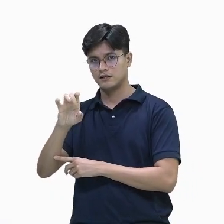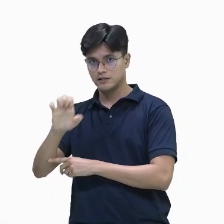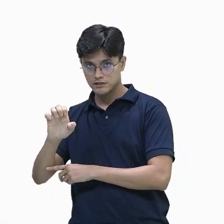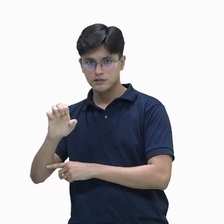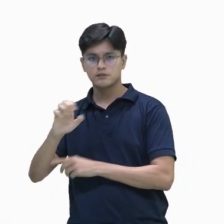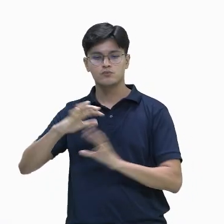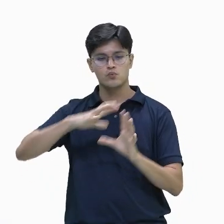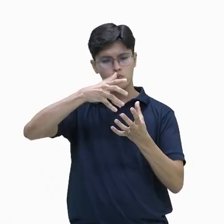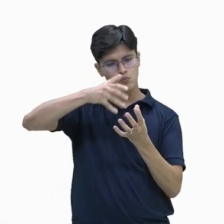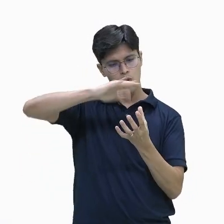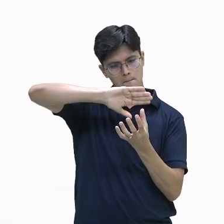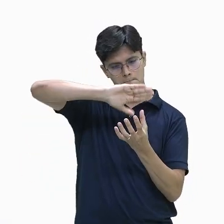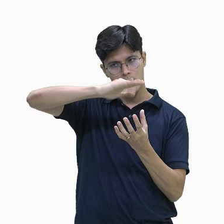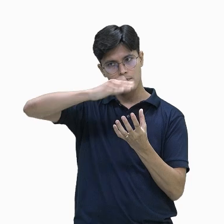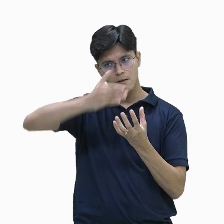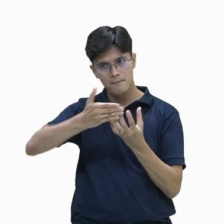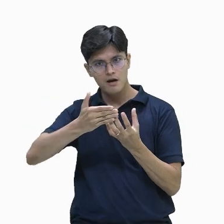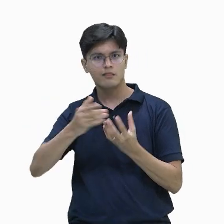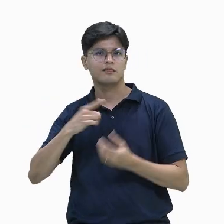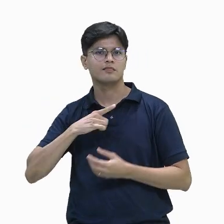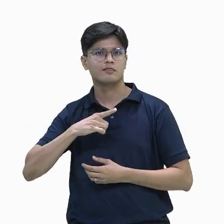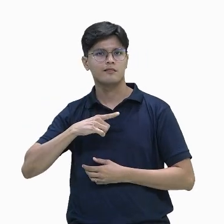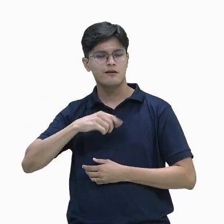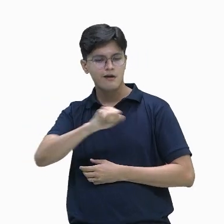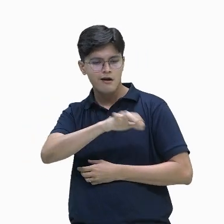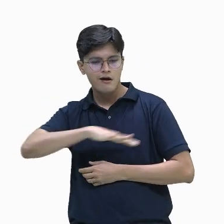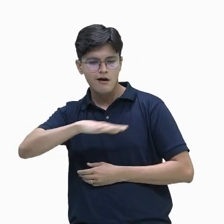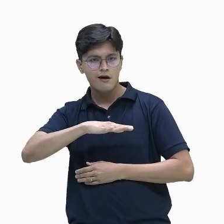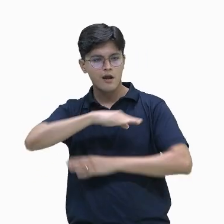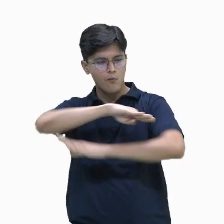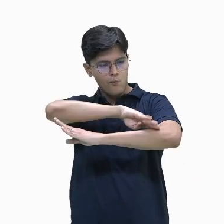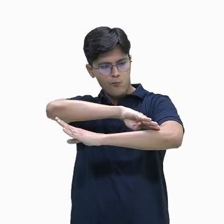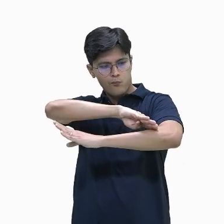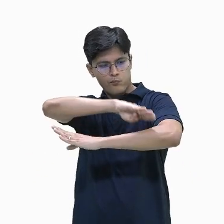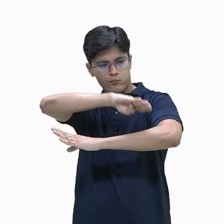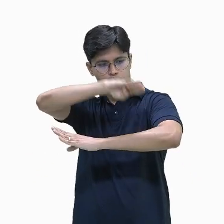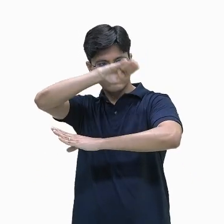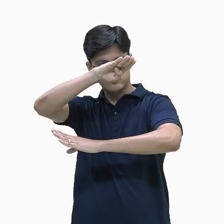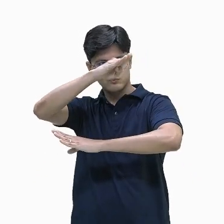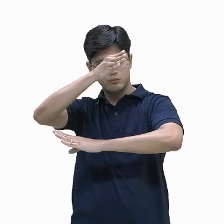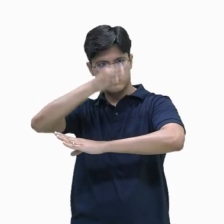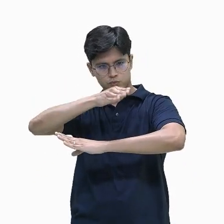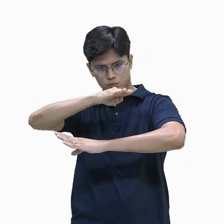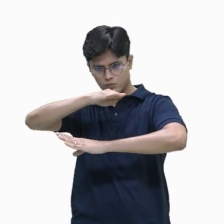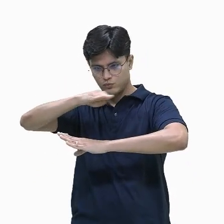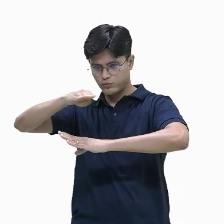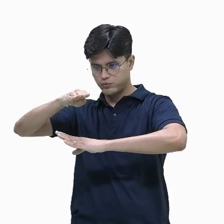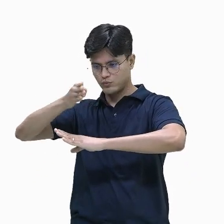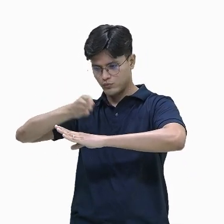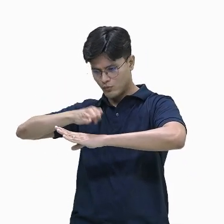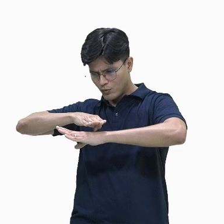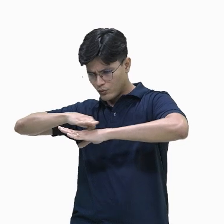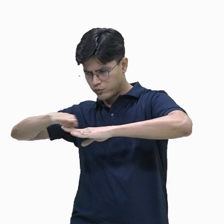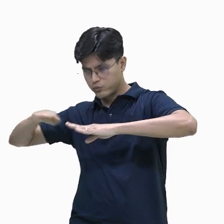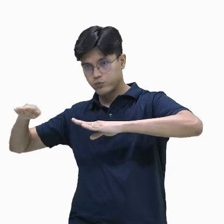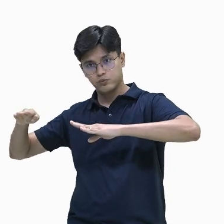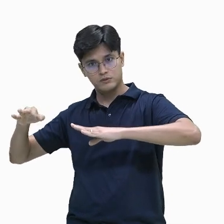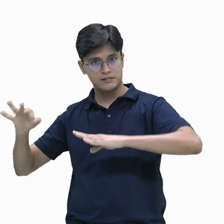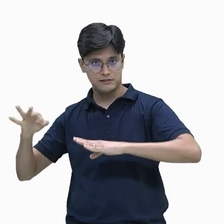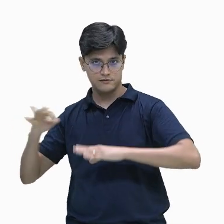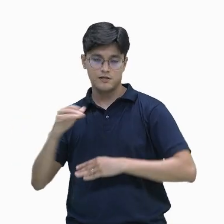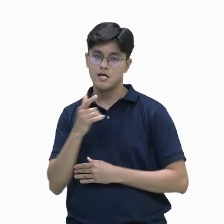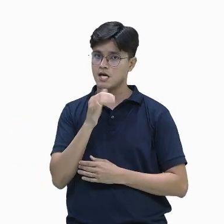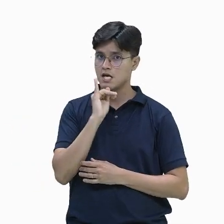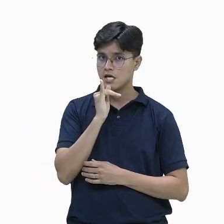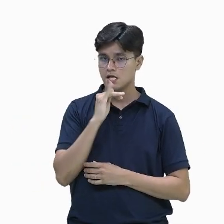com terrenos baixos, né? Por isso a gente observa essa questão dessa irregularidade aí. Em algumas áreas, a gente tem ali